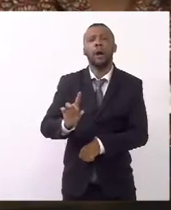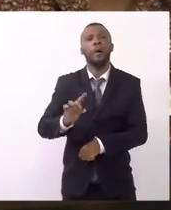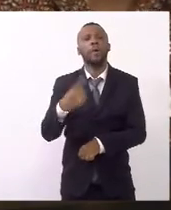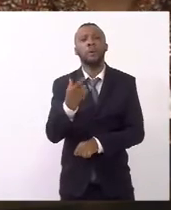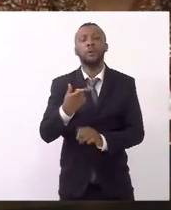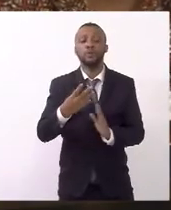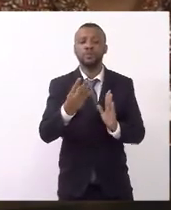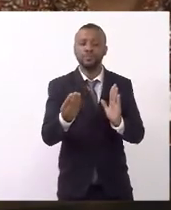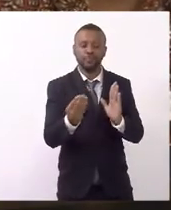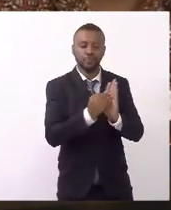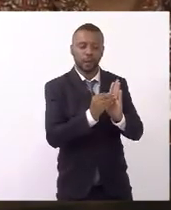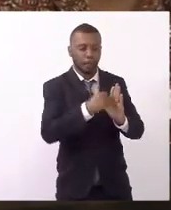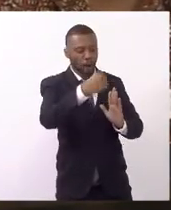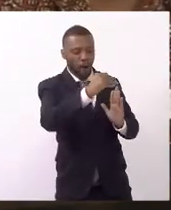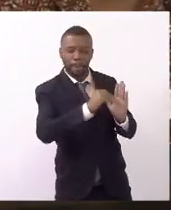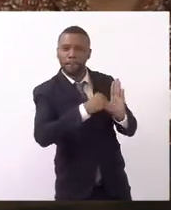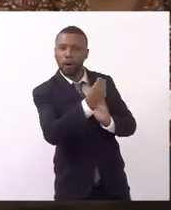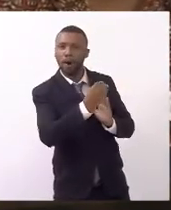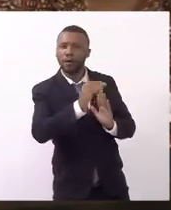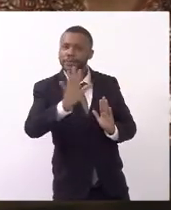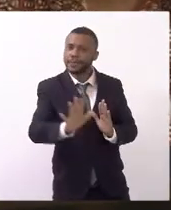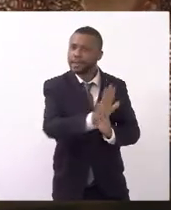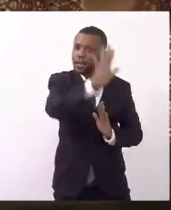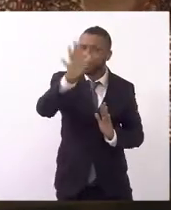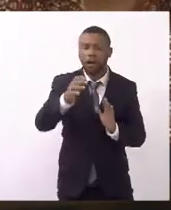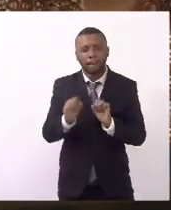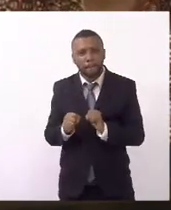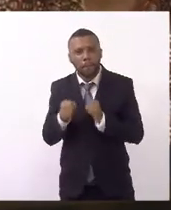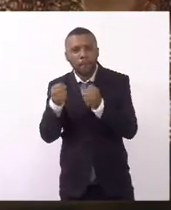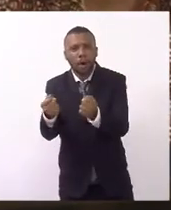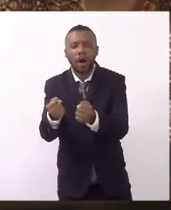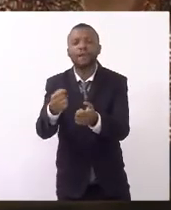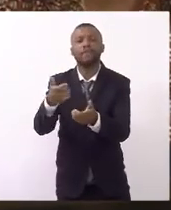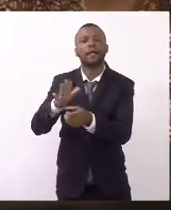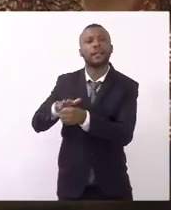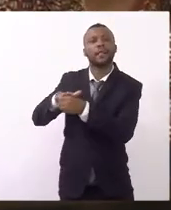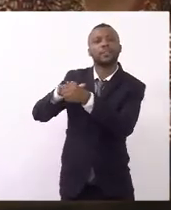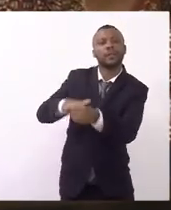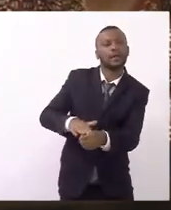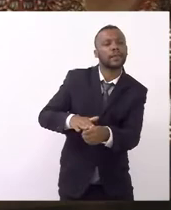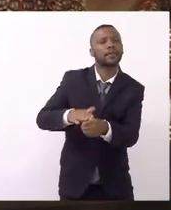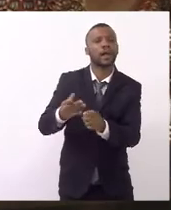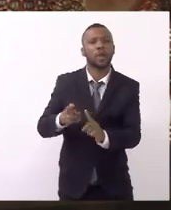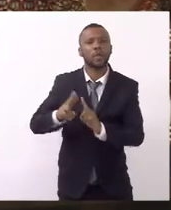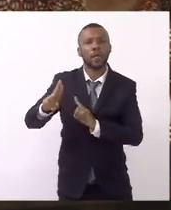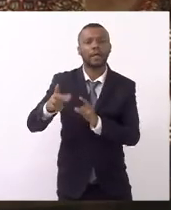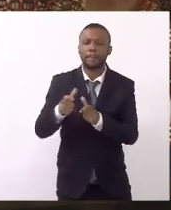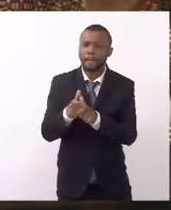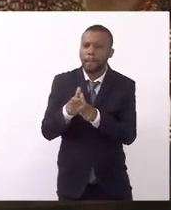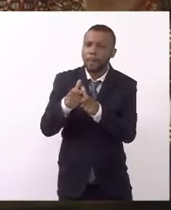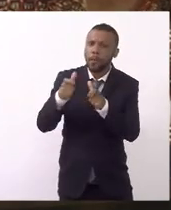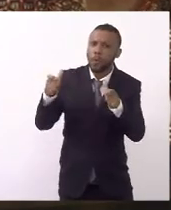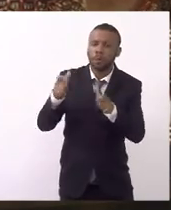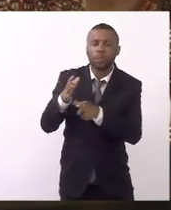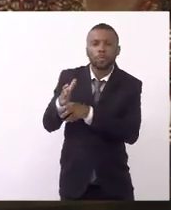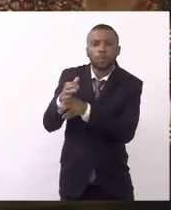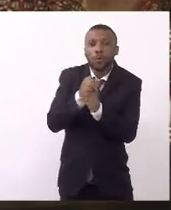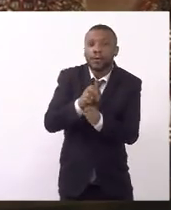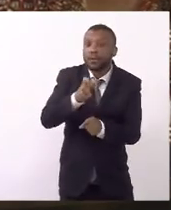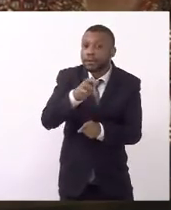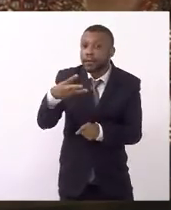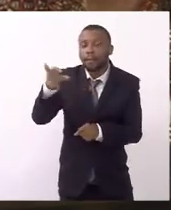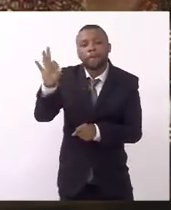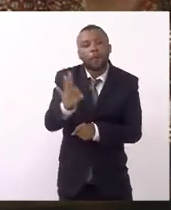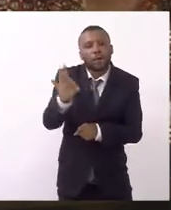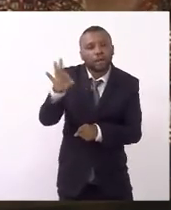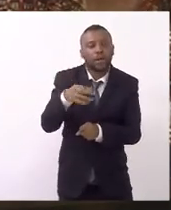calendário nacional para enfrentar o que chamam de intolerância religiosa que cresceu mais de cinquenta e três por cento no último